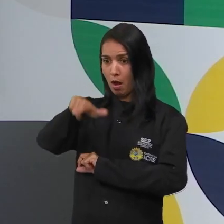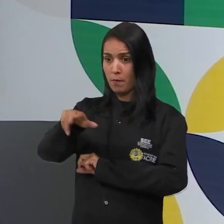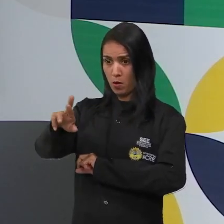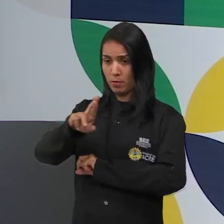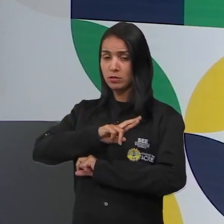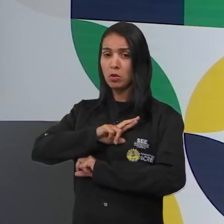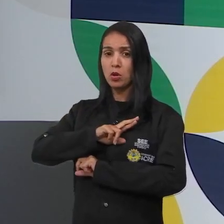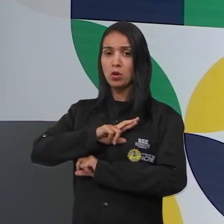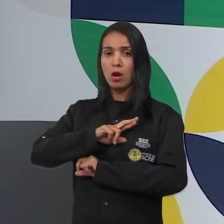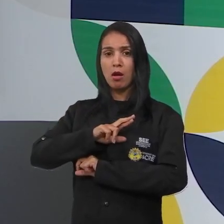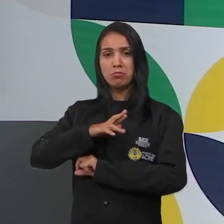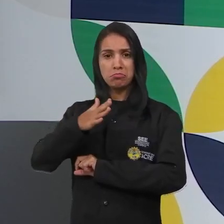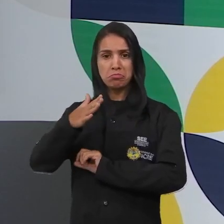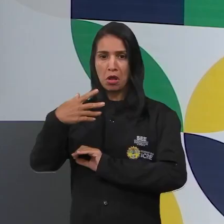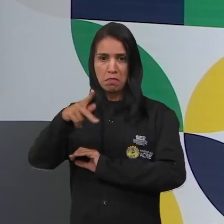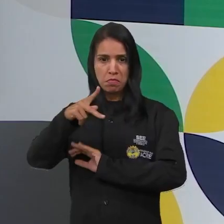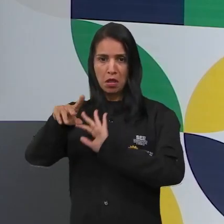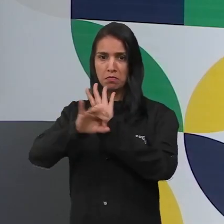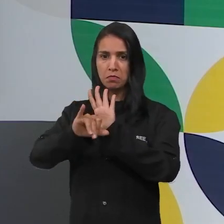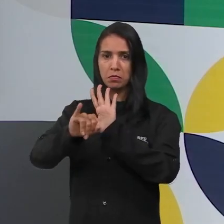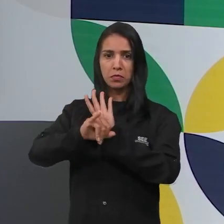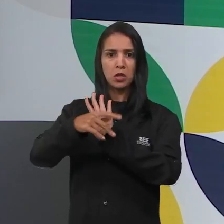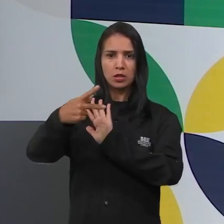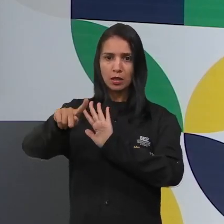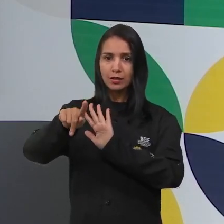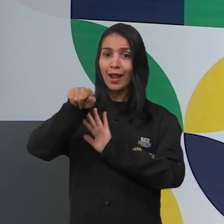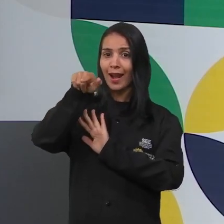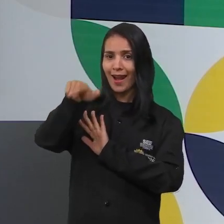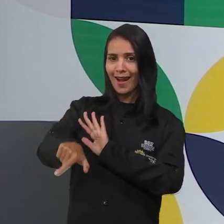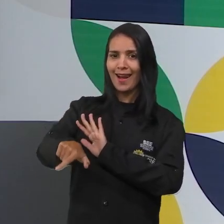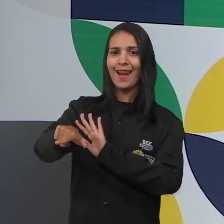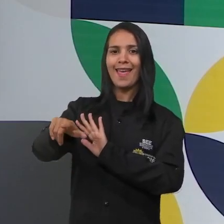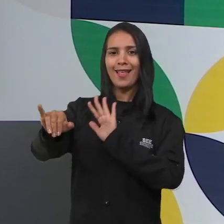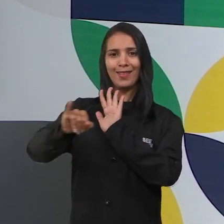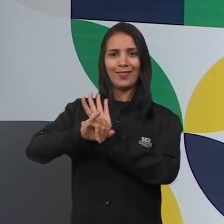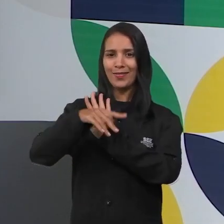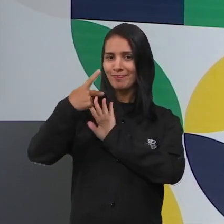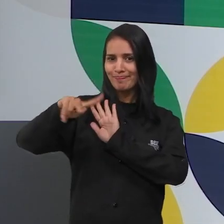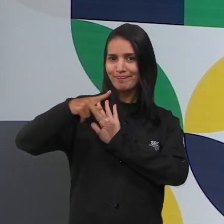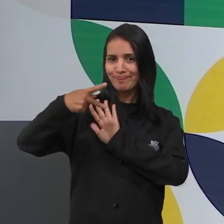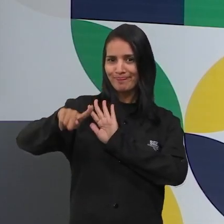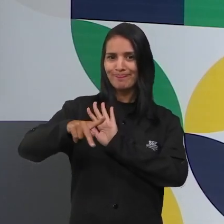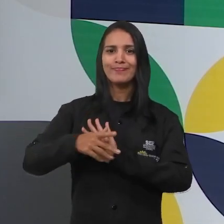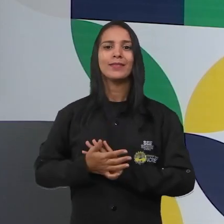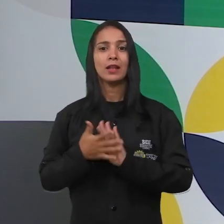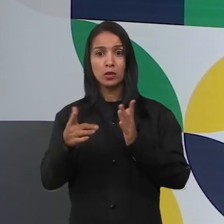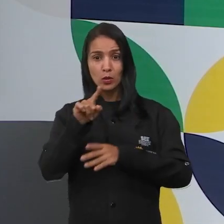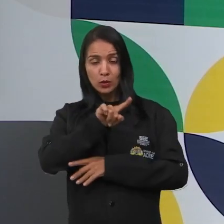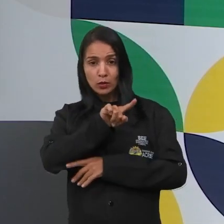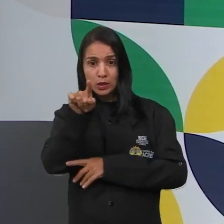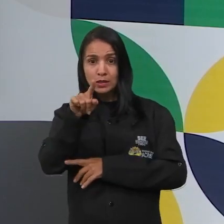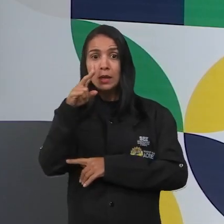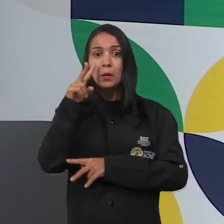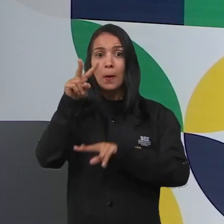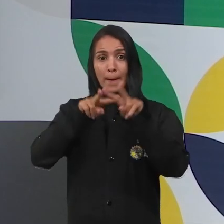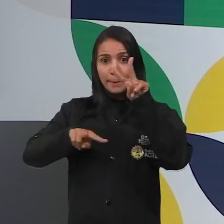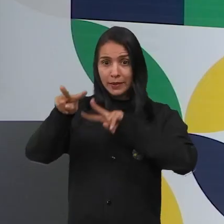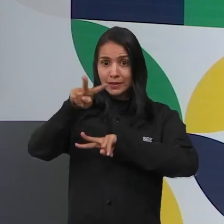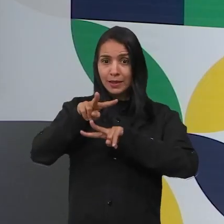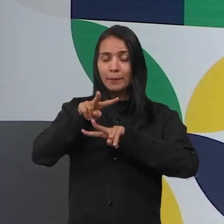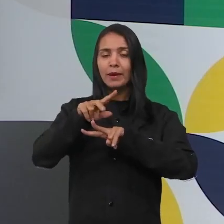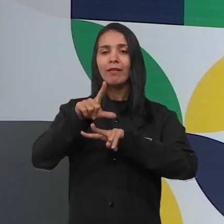autodeclaração. Logo, a gente observa no gráfico que a maior parte da população, conforme vocês vão observar, quase a metade da